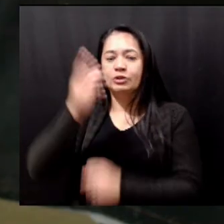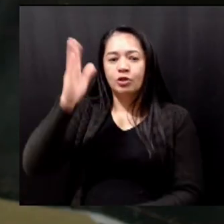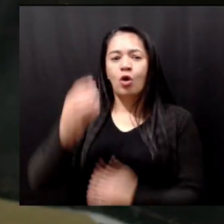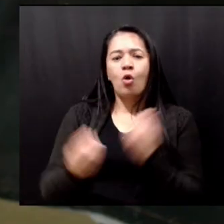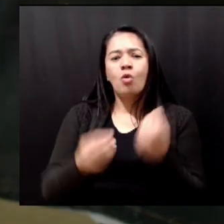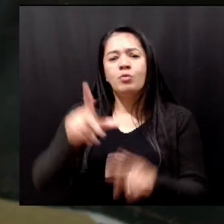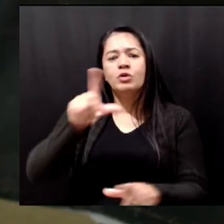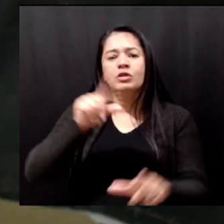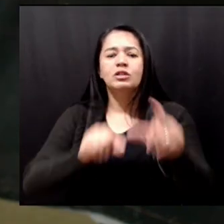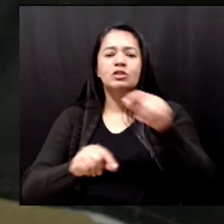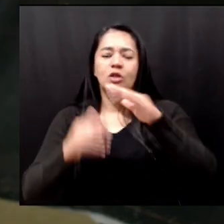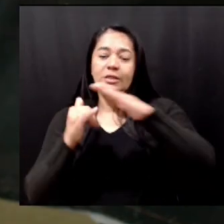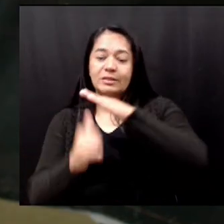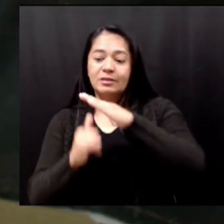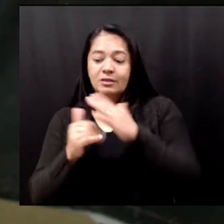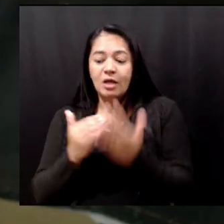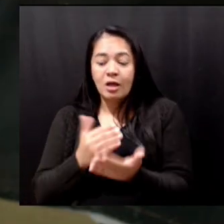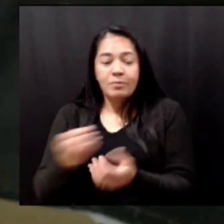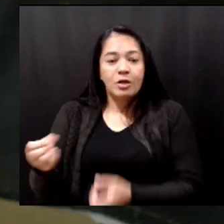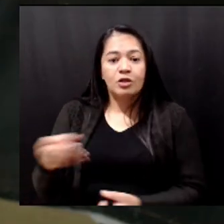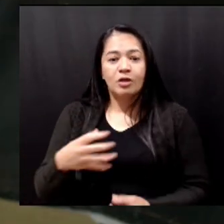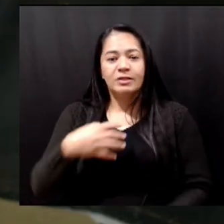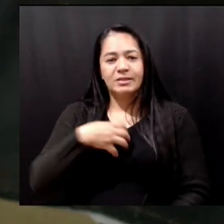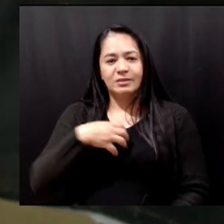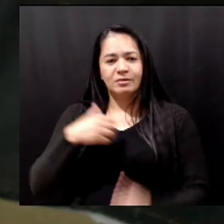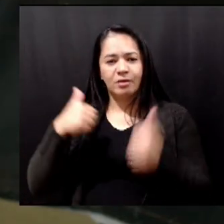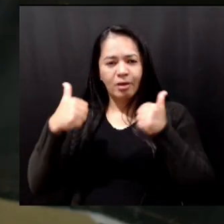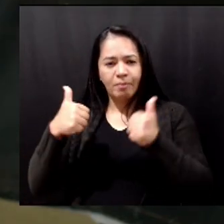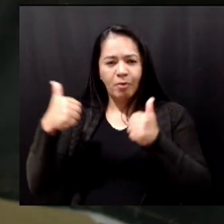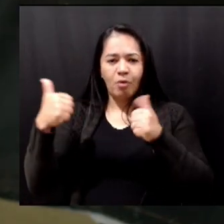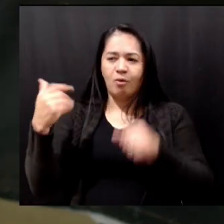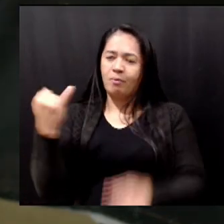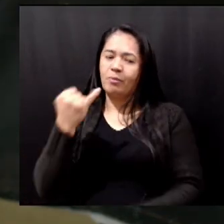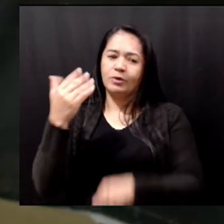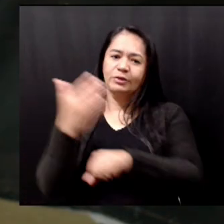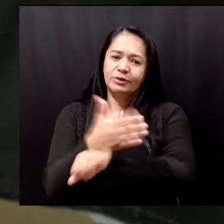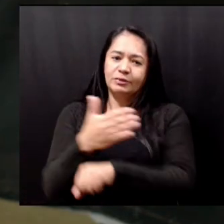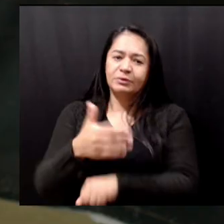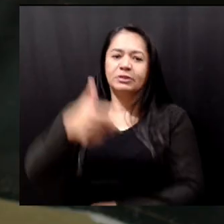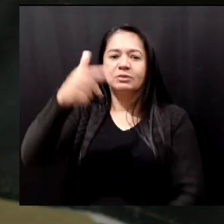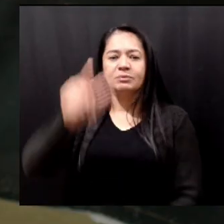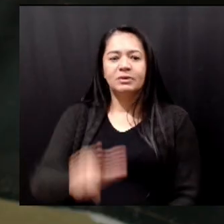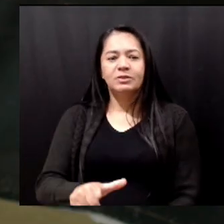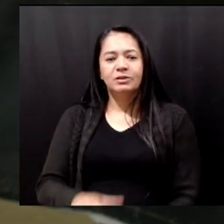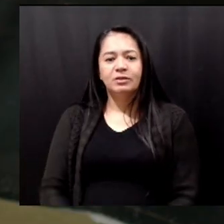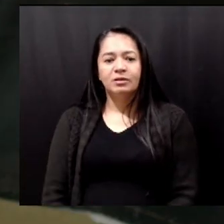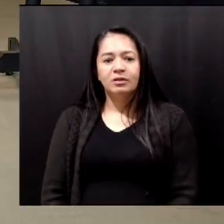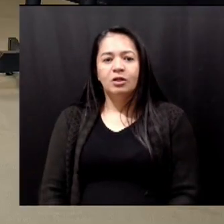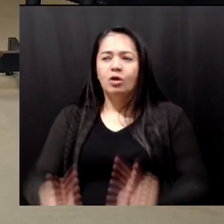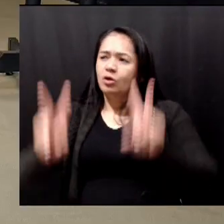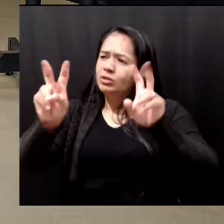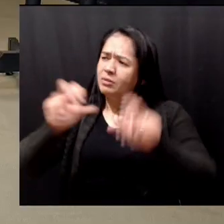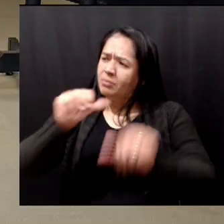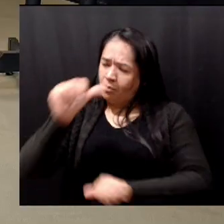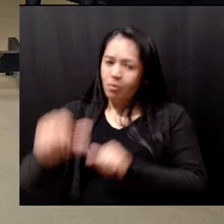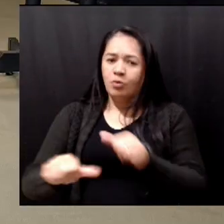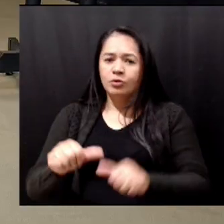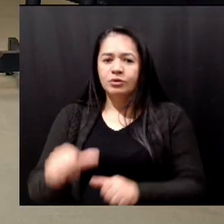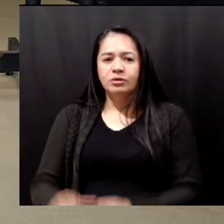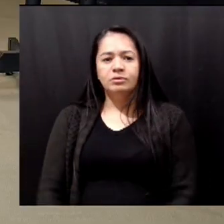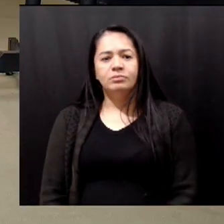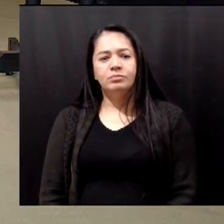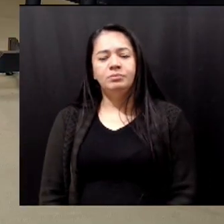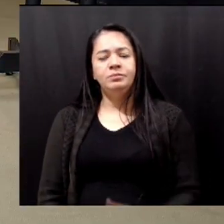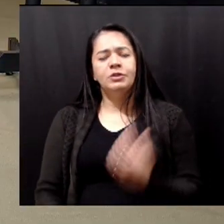veteranas sintam que vale a pena participar de novo? Os temas da Innovation Week, como é que são escolhidas? Olha, os temas,